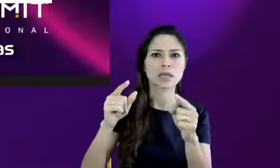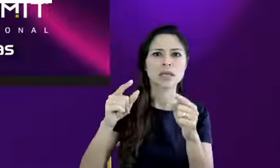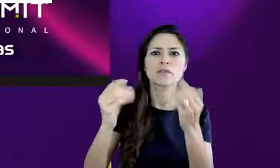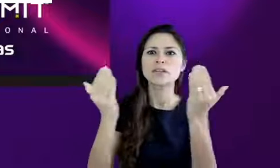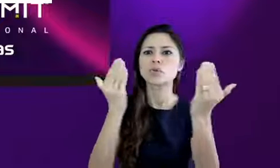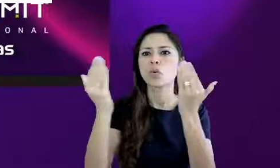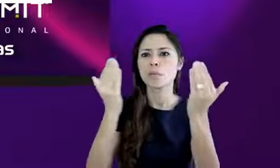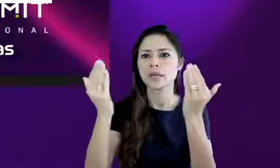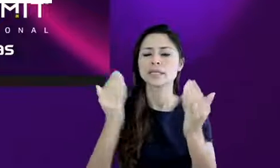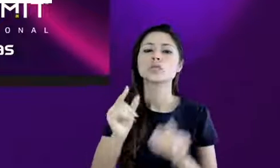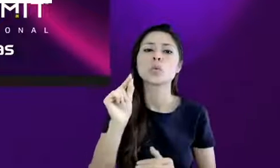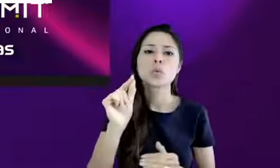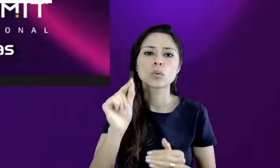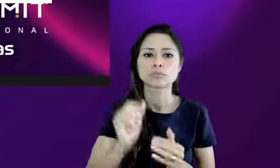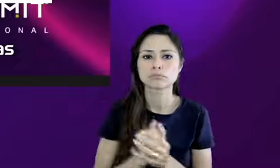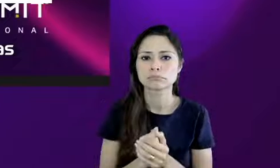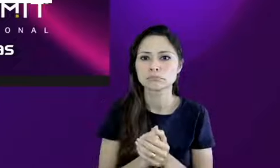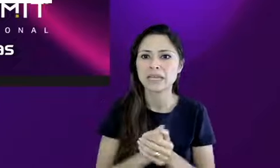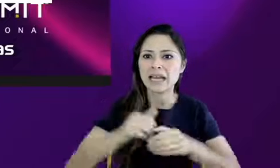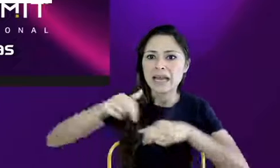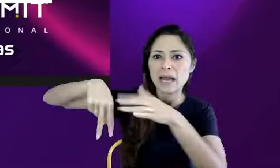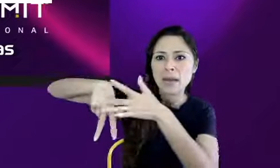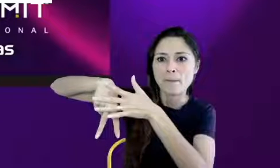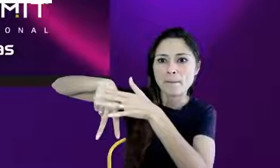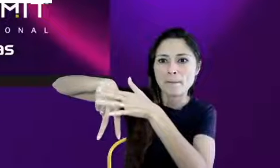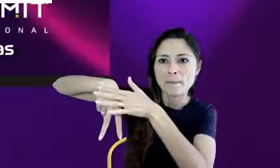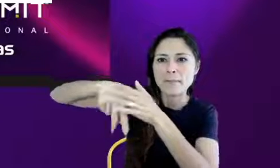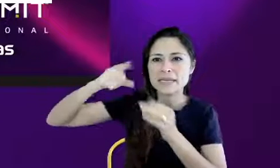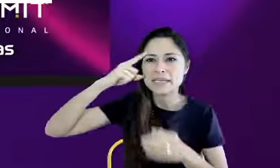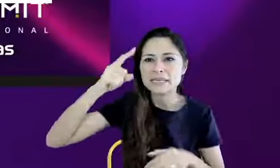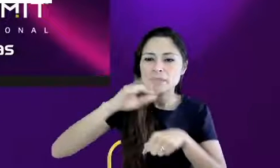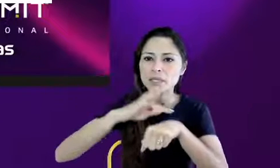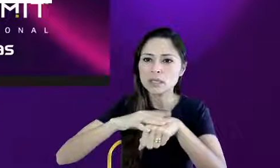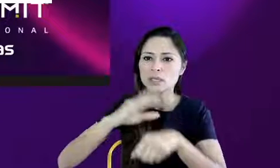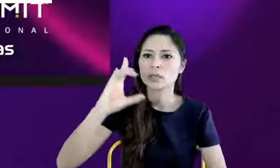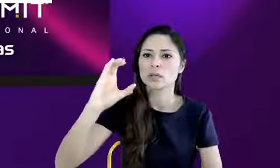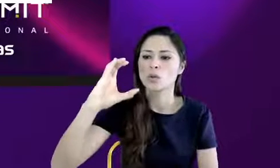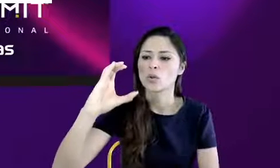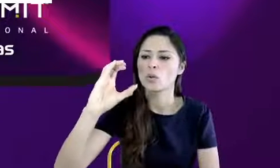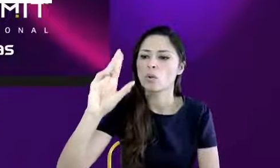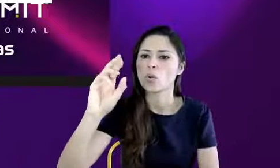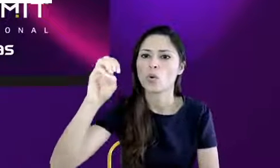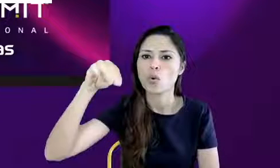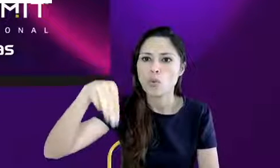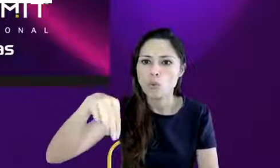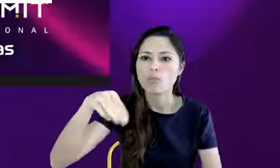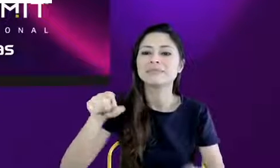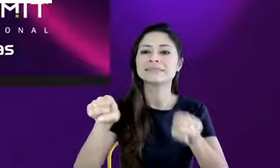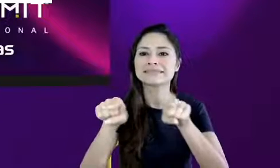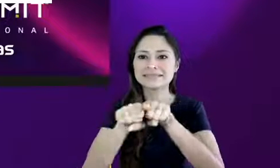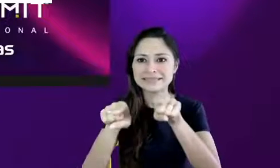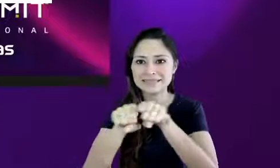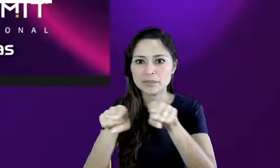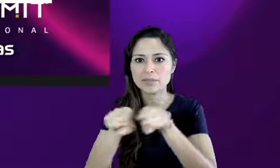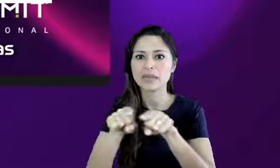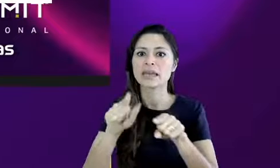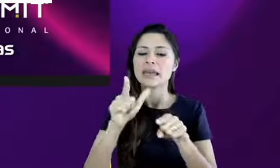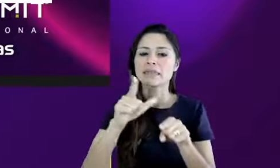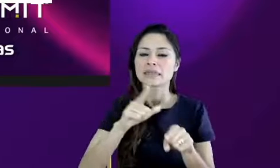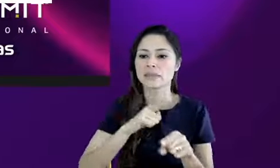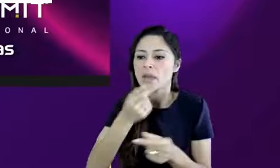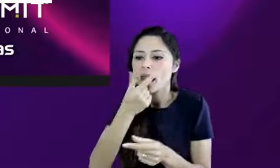mostrou que, em pacientes na doença de Crohn com falha anti-TNF, os dados com relação à resposta,